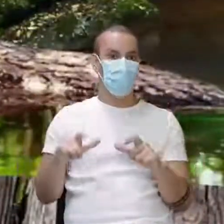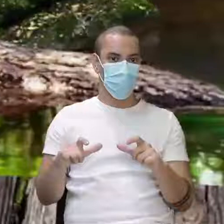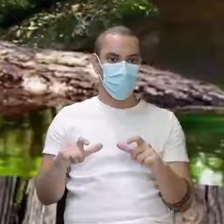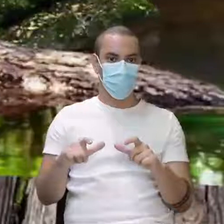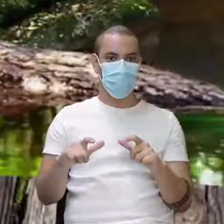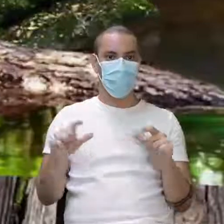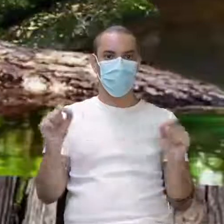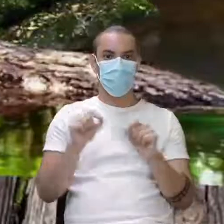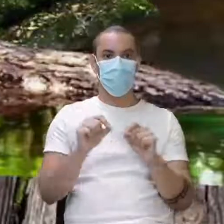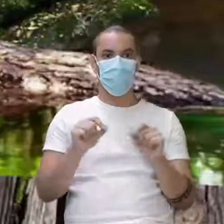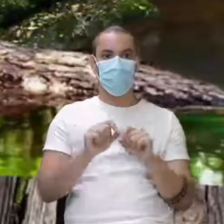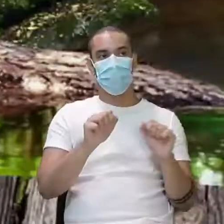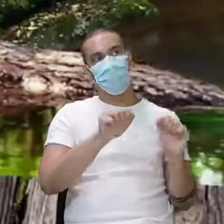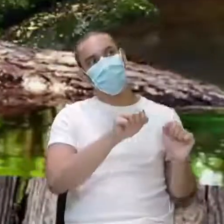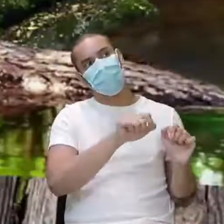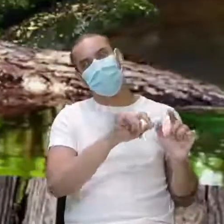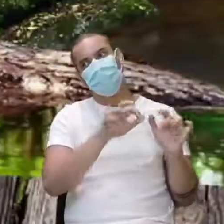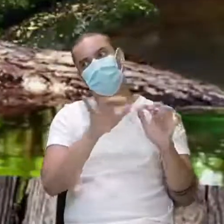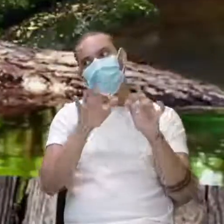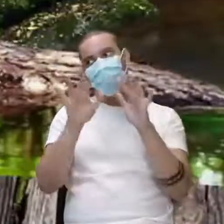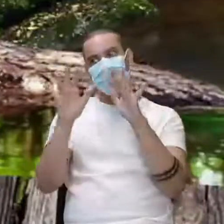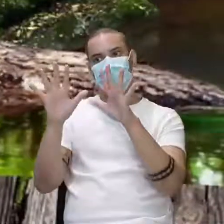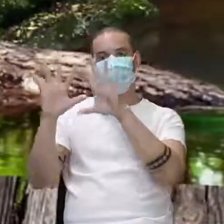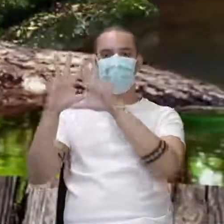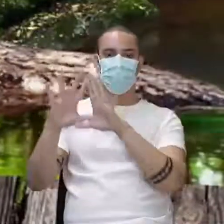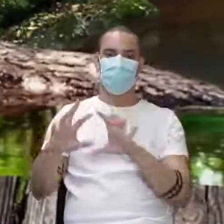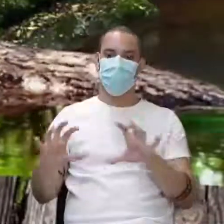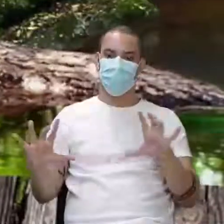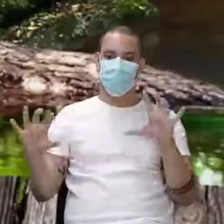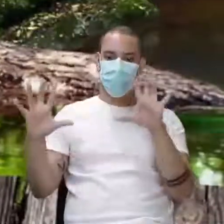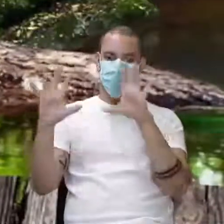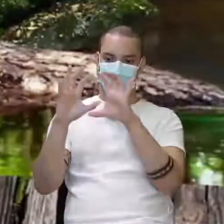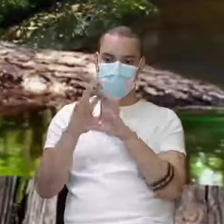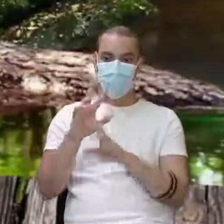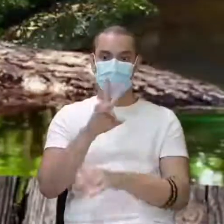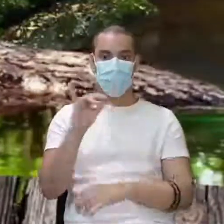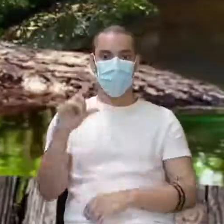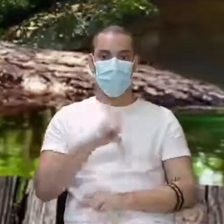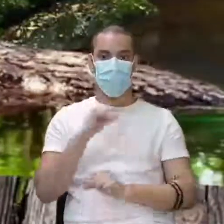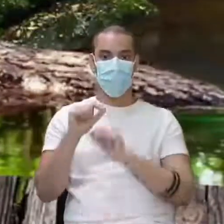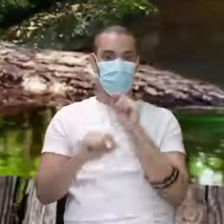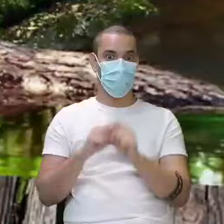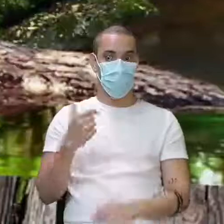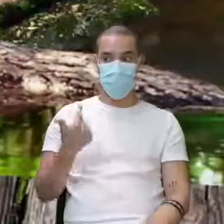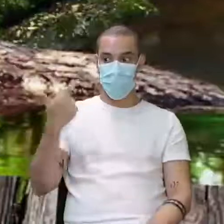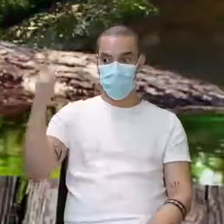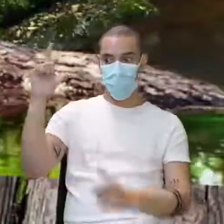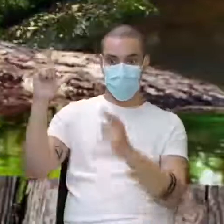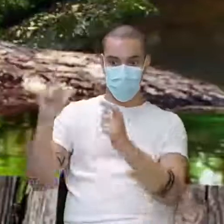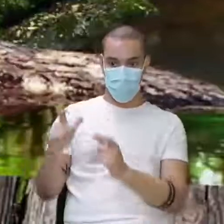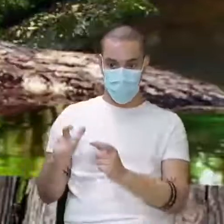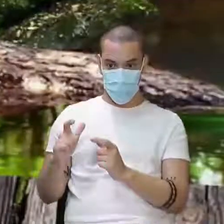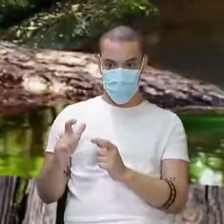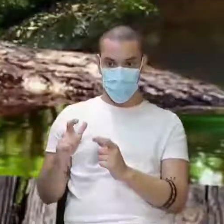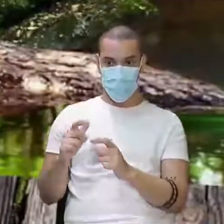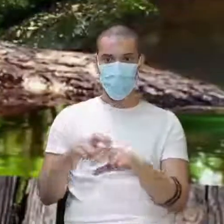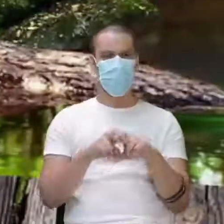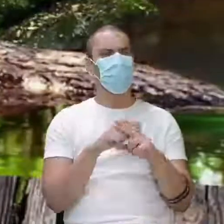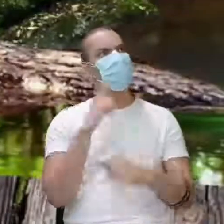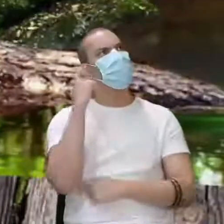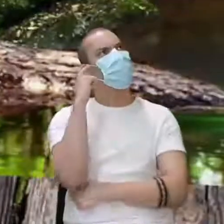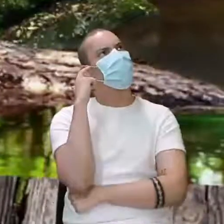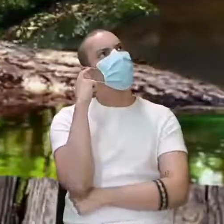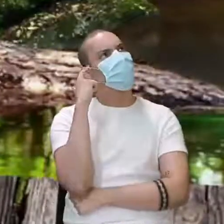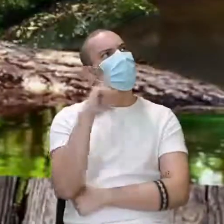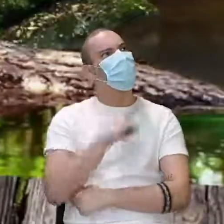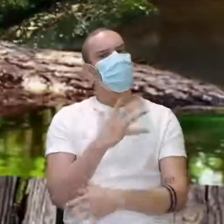massas de ar estão transportando essas nuvens e aí você vai ter esse efeito no outro ambiente. Então, você tem tanta